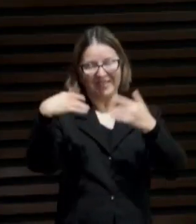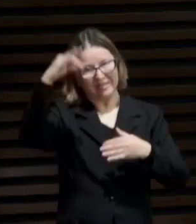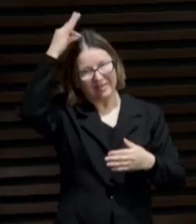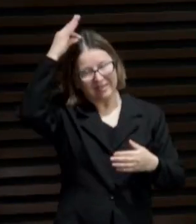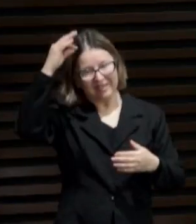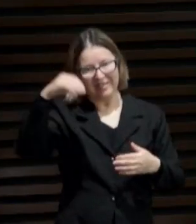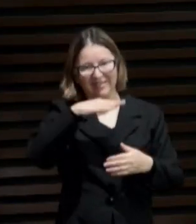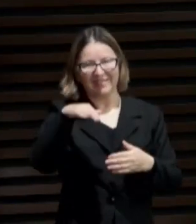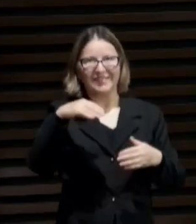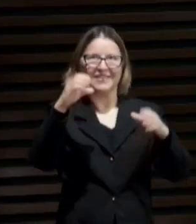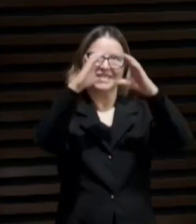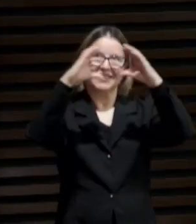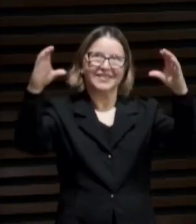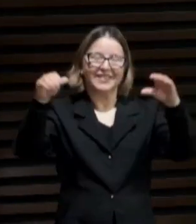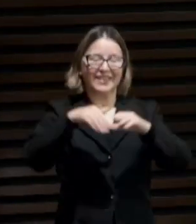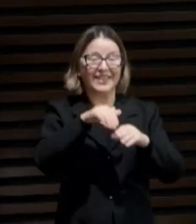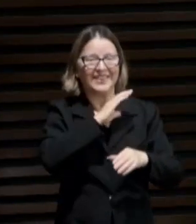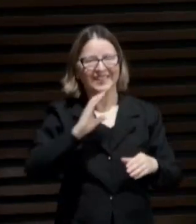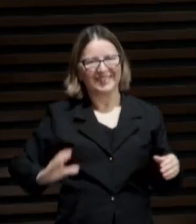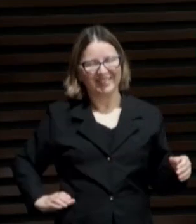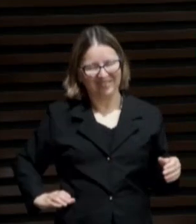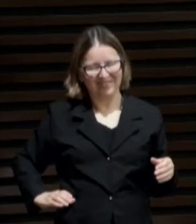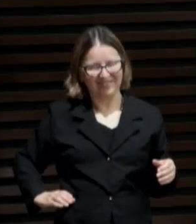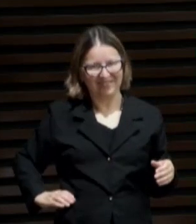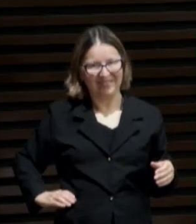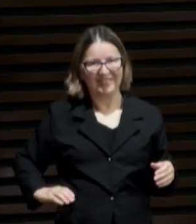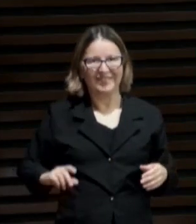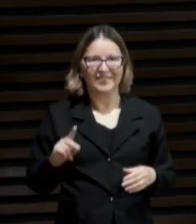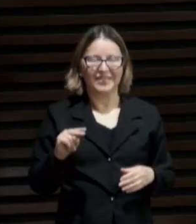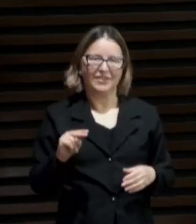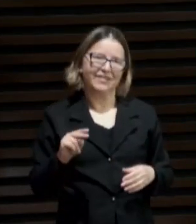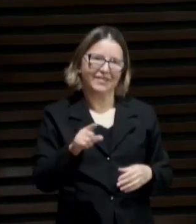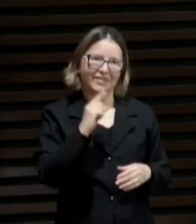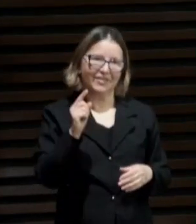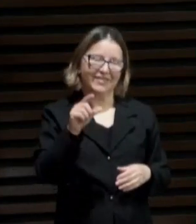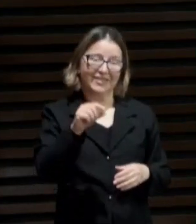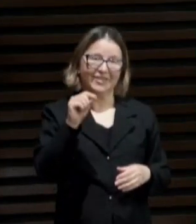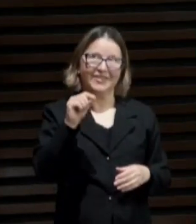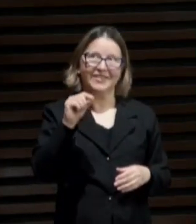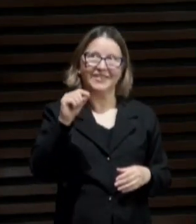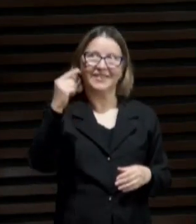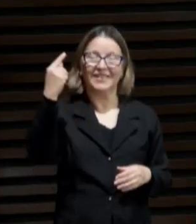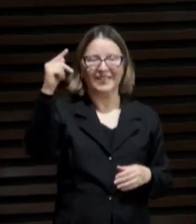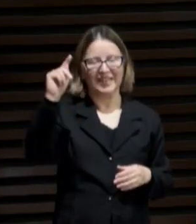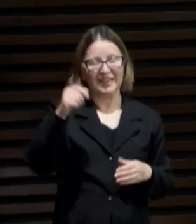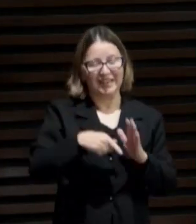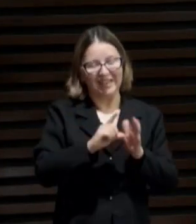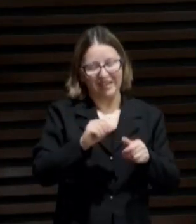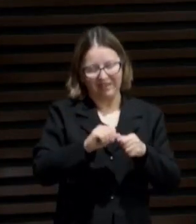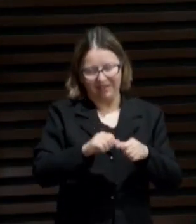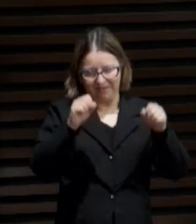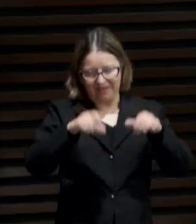espiritual nas regiões celestiais em Cristo. Assim como nos escolheu nele, antes da fundação do mundo, para